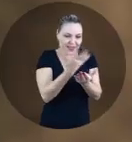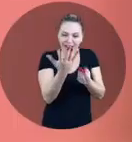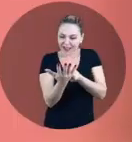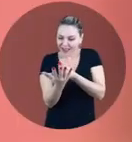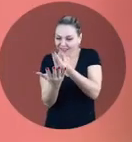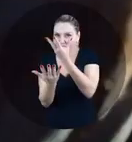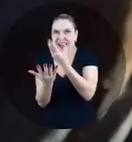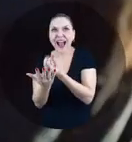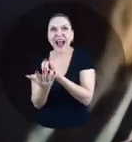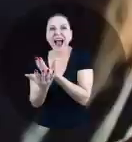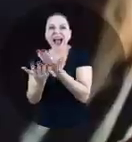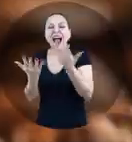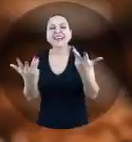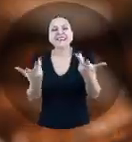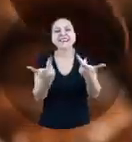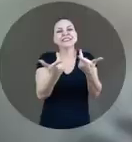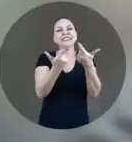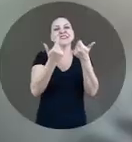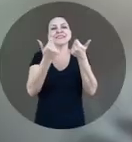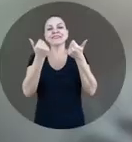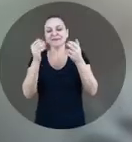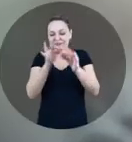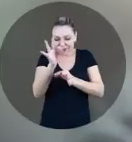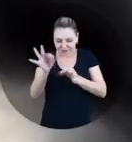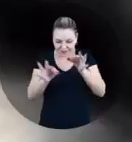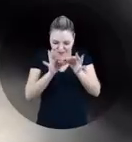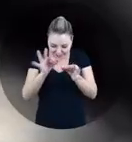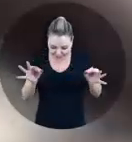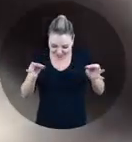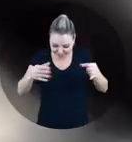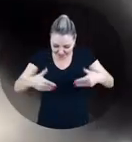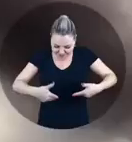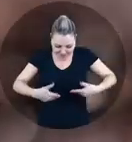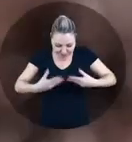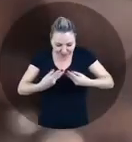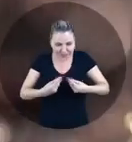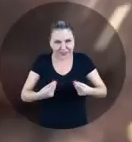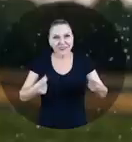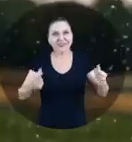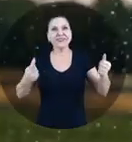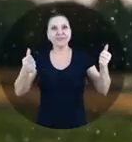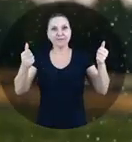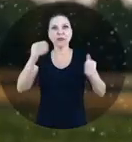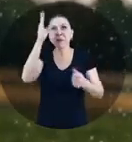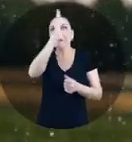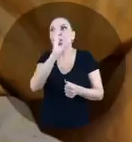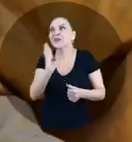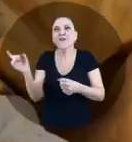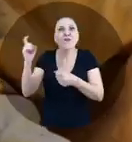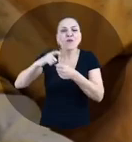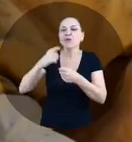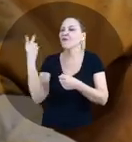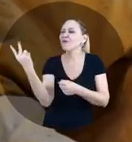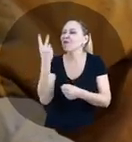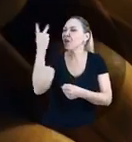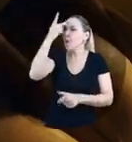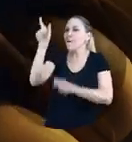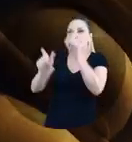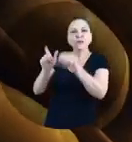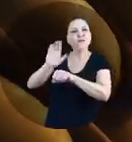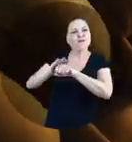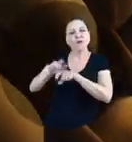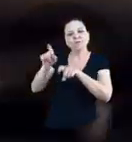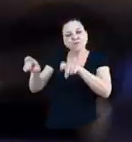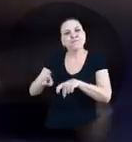em cada mão uma linda semente, um presente que vem da terra. O Brasil voltou a valorizar